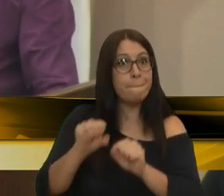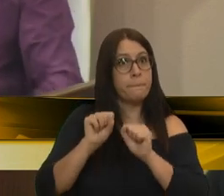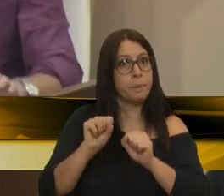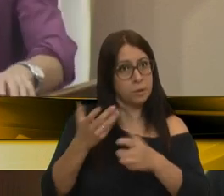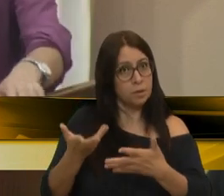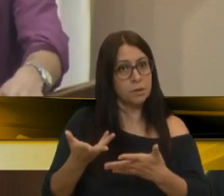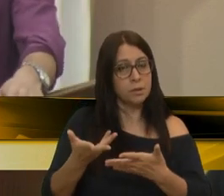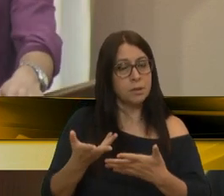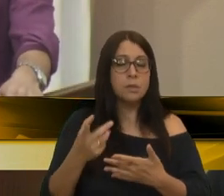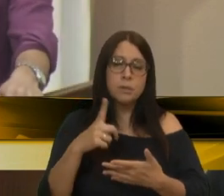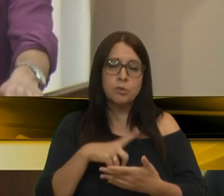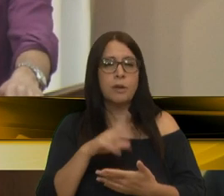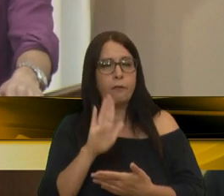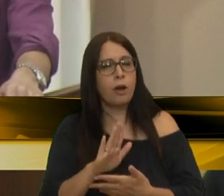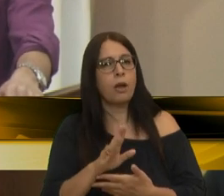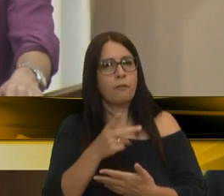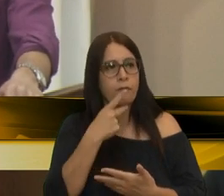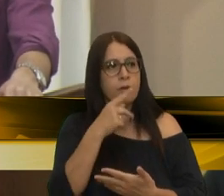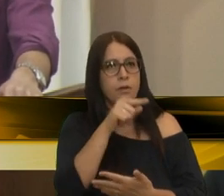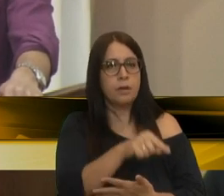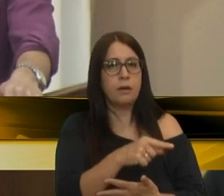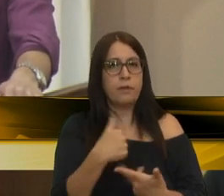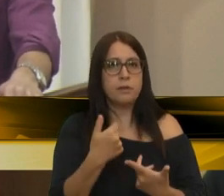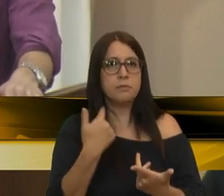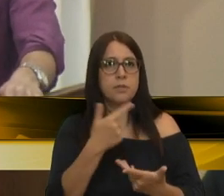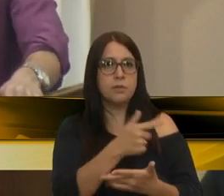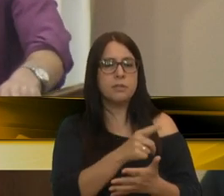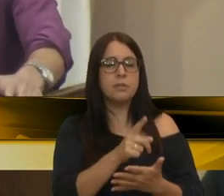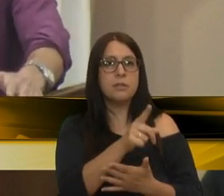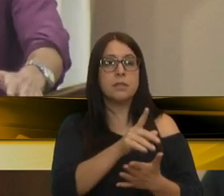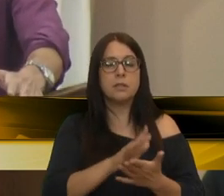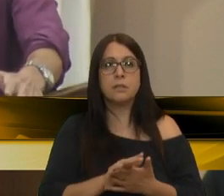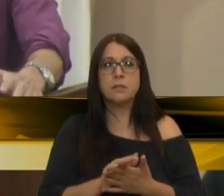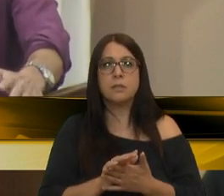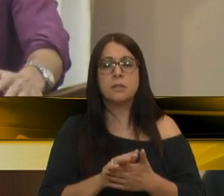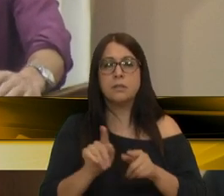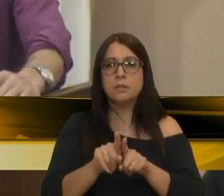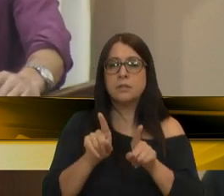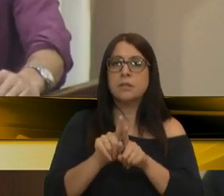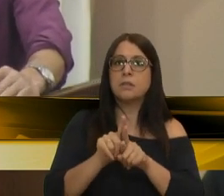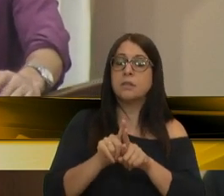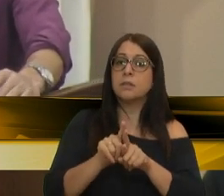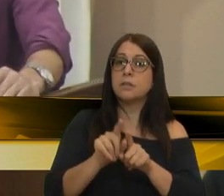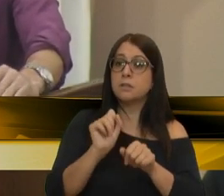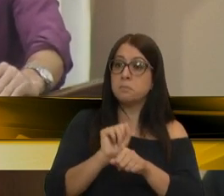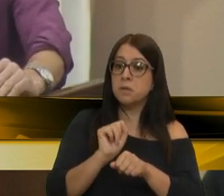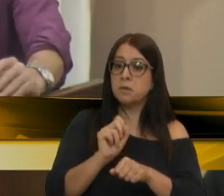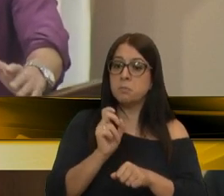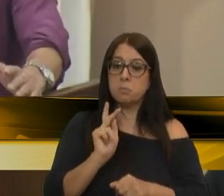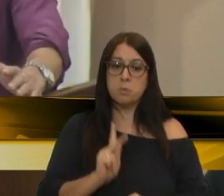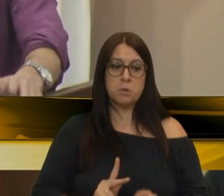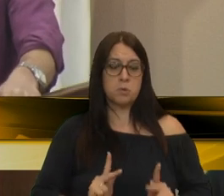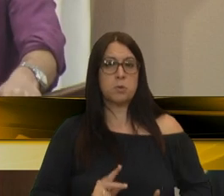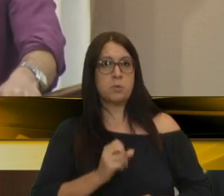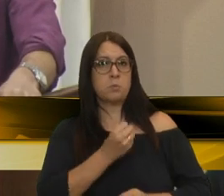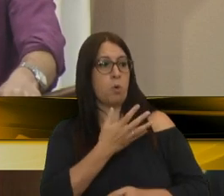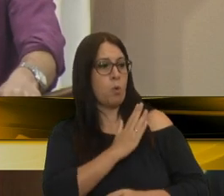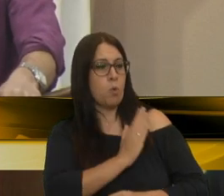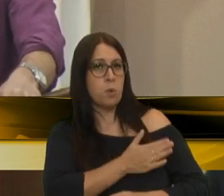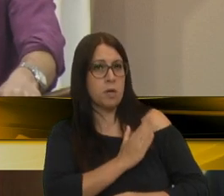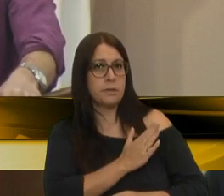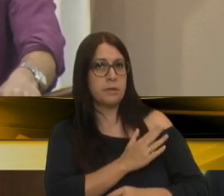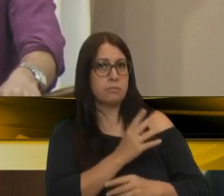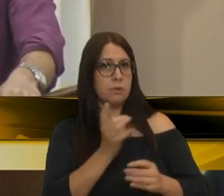Então, isto tem que ficar relatado, e nós temos que primeiro esperar as pessoas de bom coração se